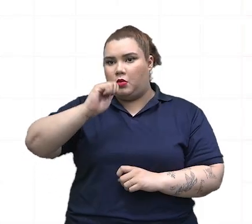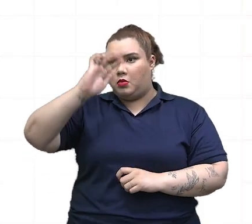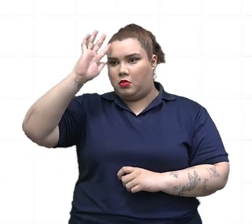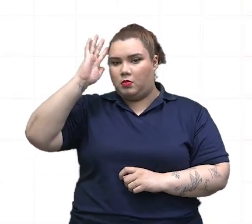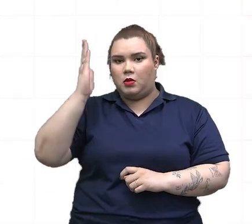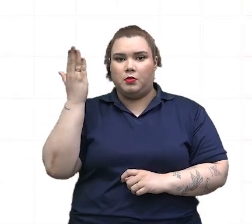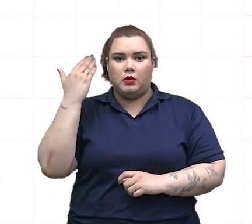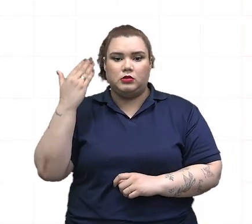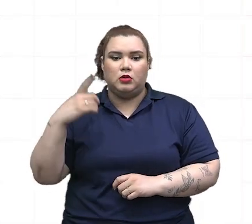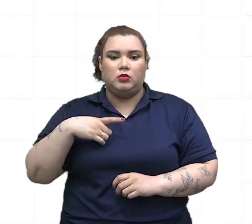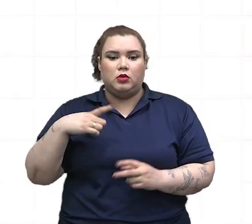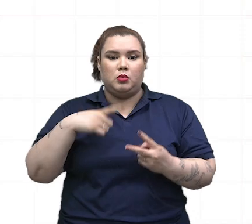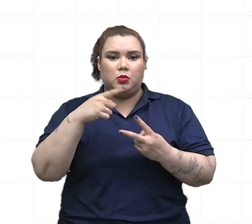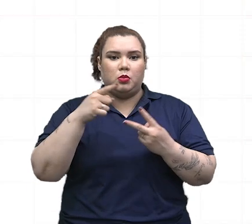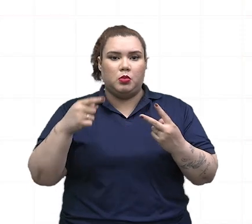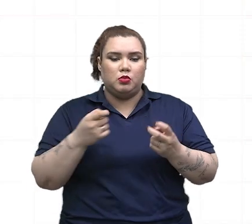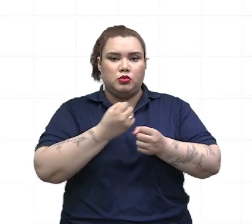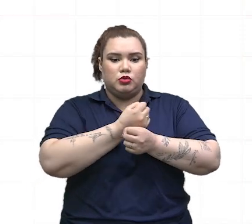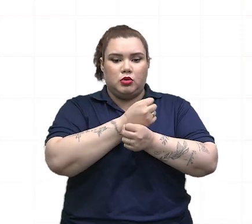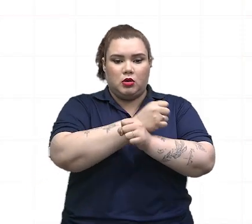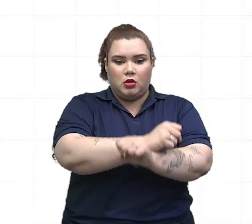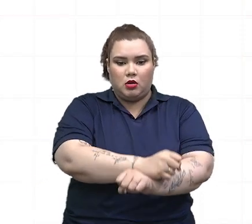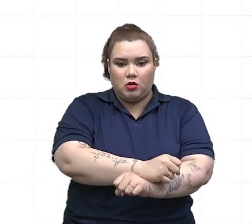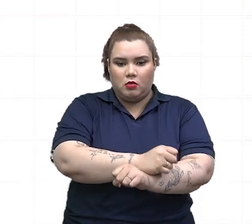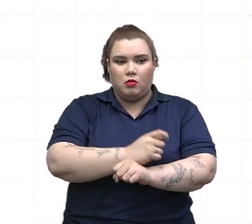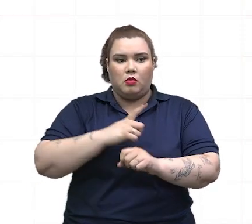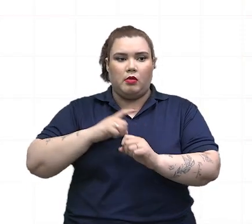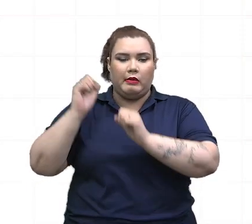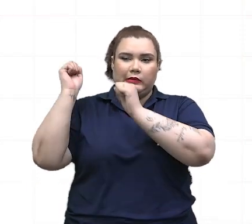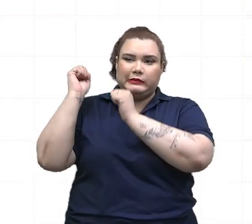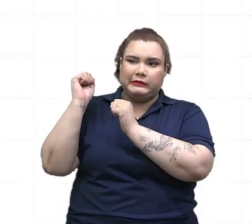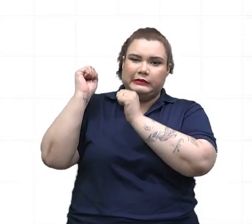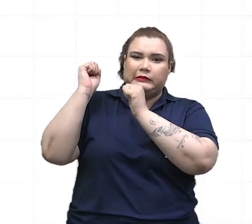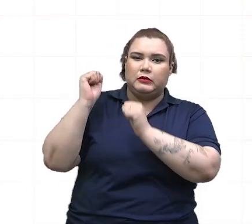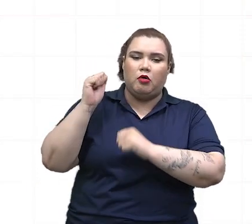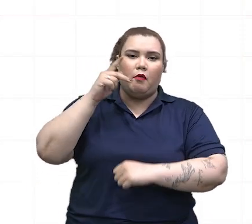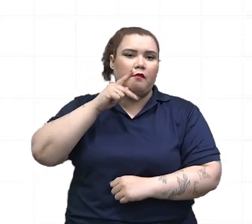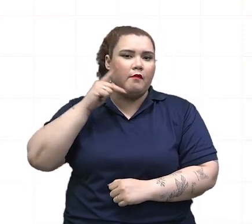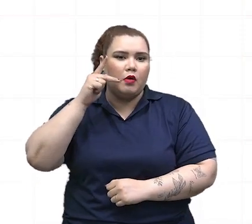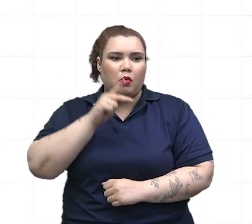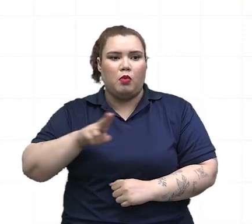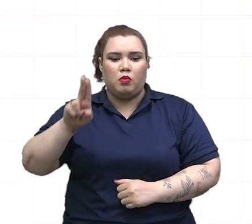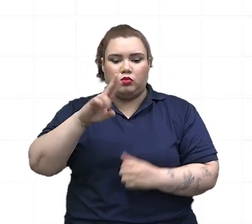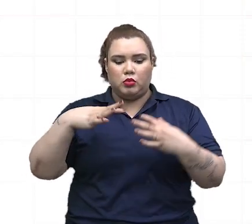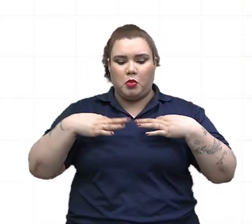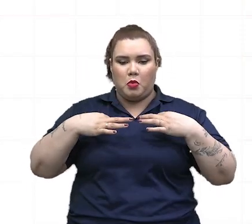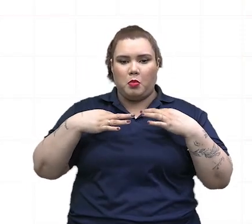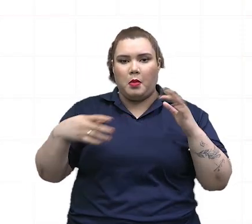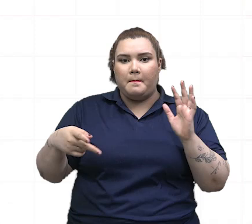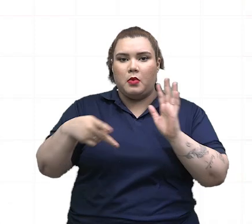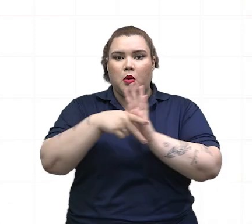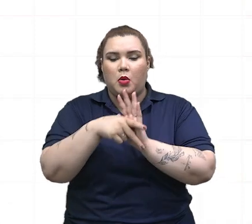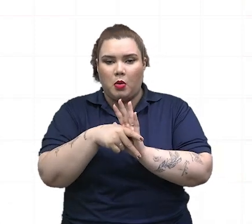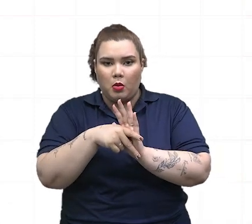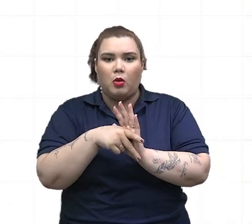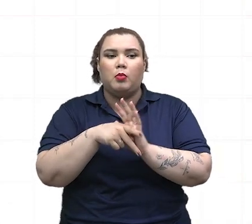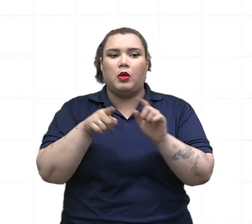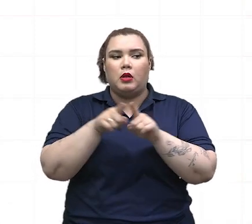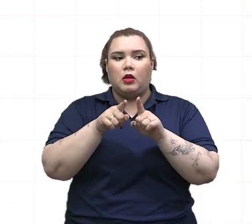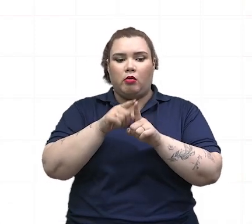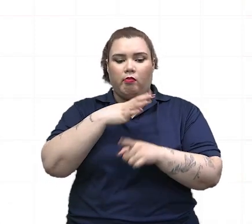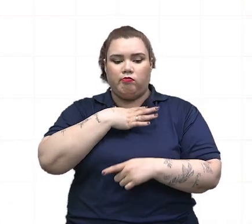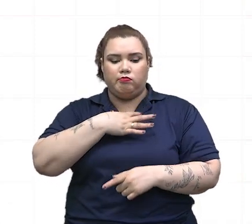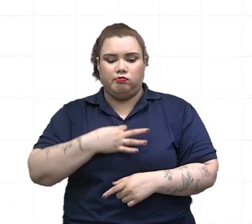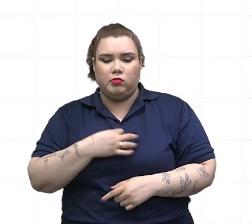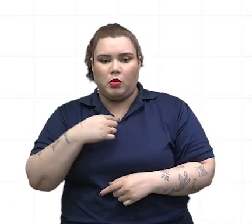temos, então, aí os 2 escravos carregando jarras de vinho, usam vestimentas típicas de escravos e amuleto contra